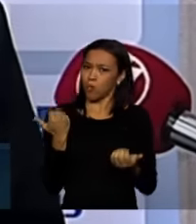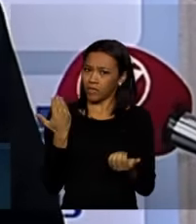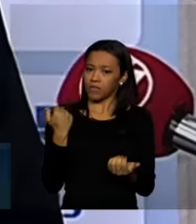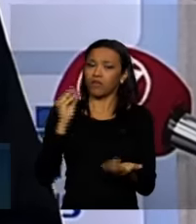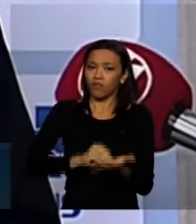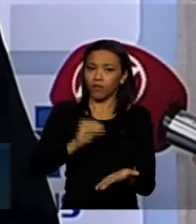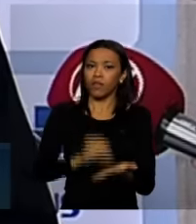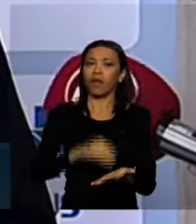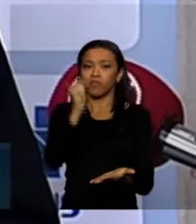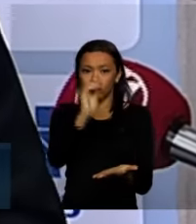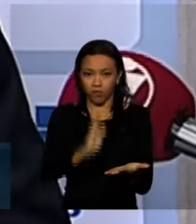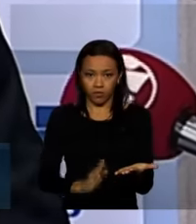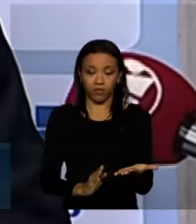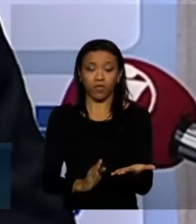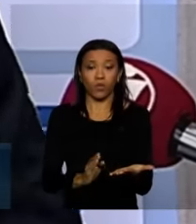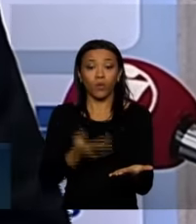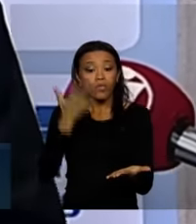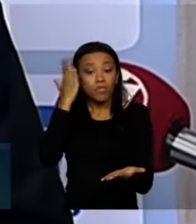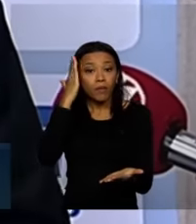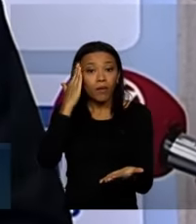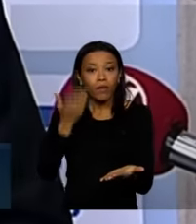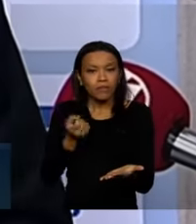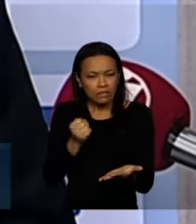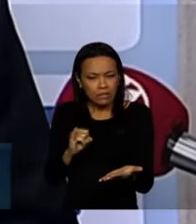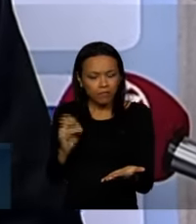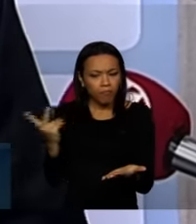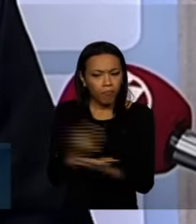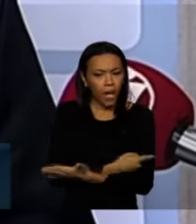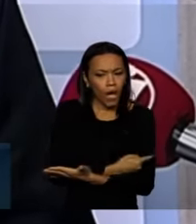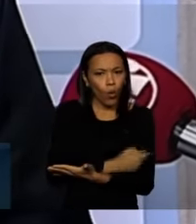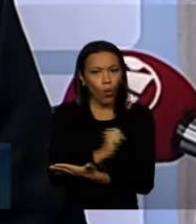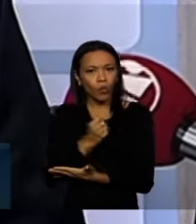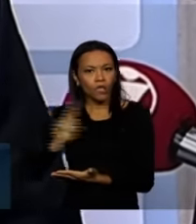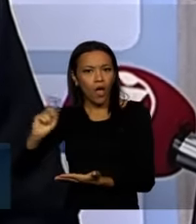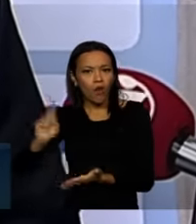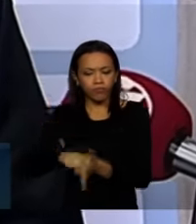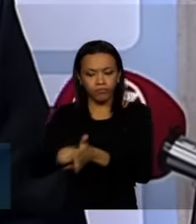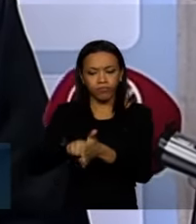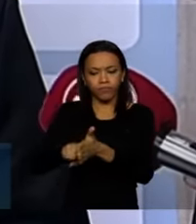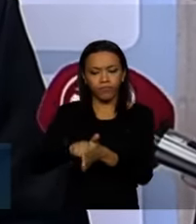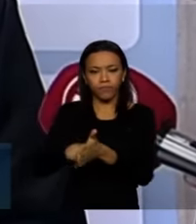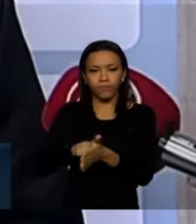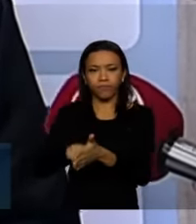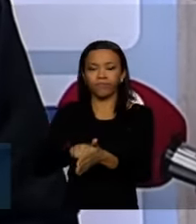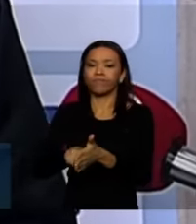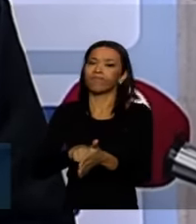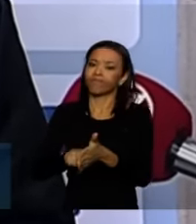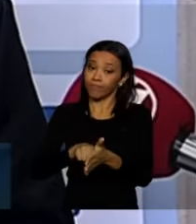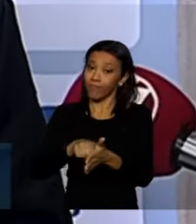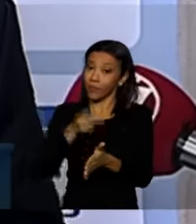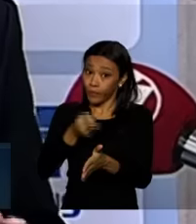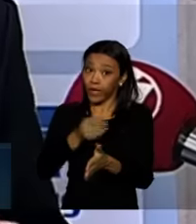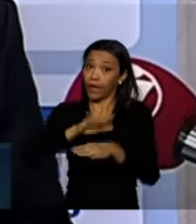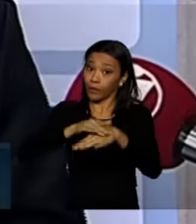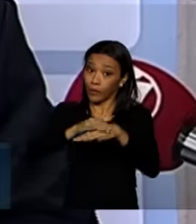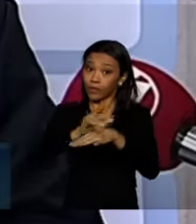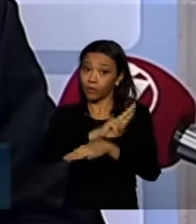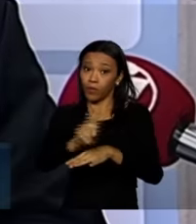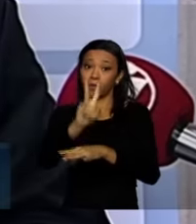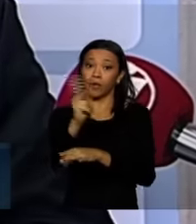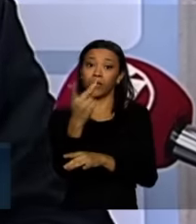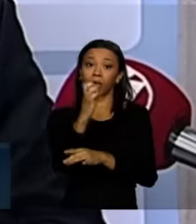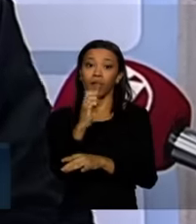antes até 93 nós não tínhamos exames para detectar a hepatite C hoje está